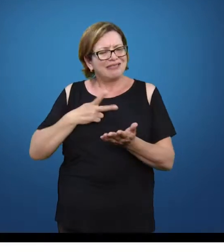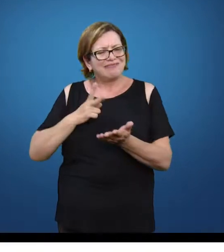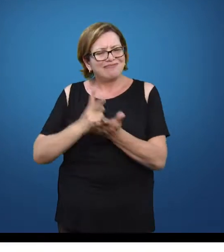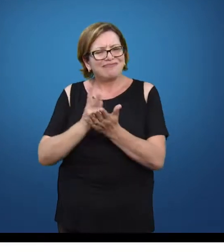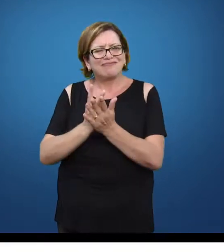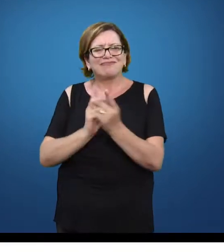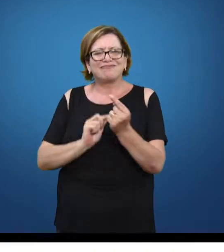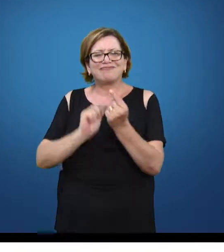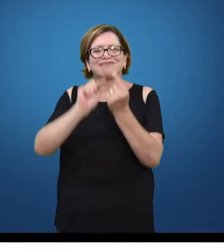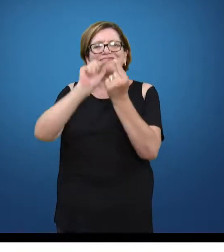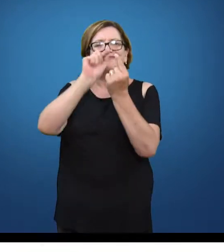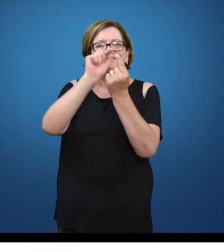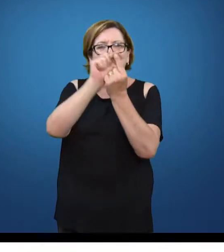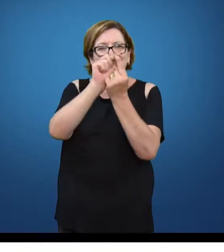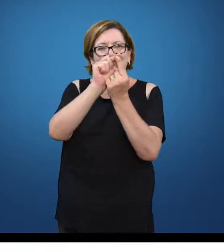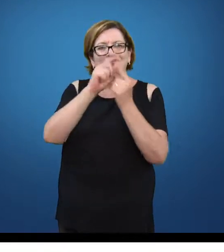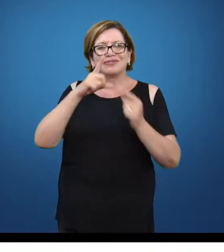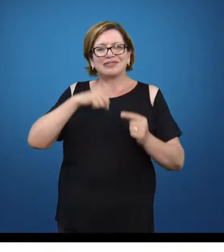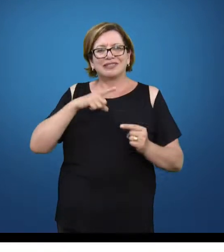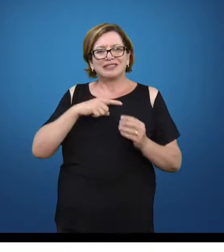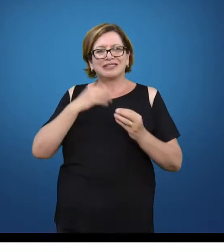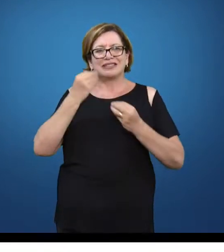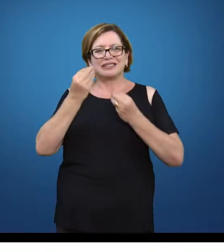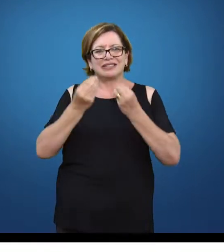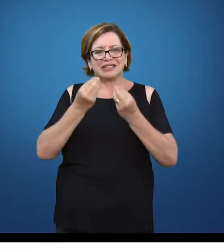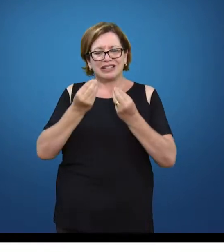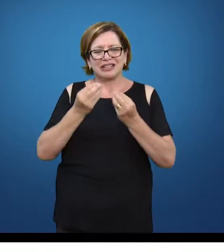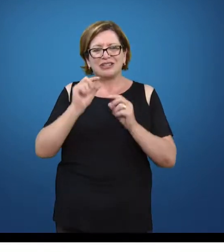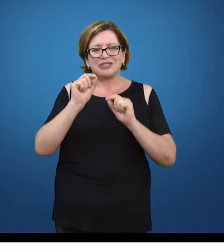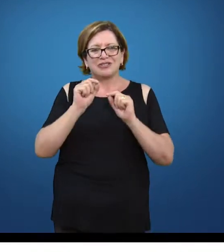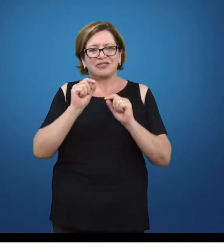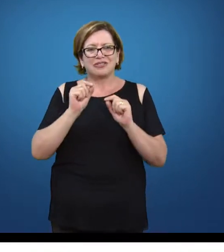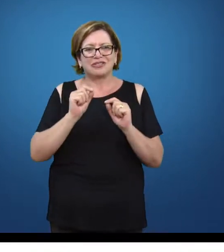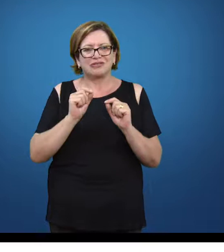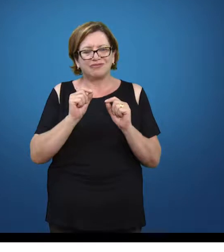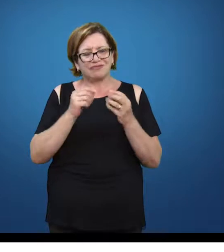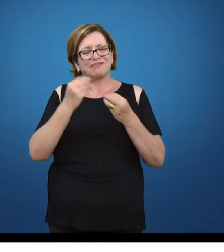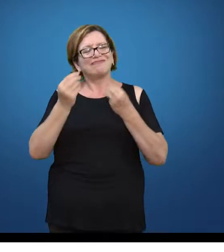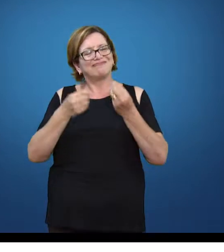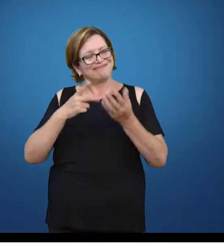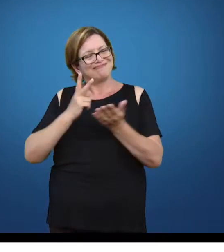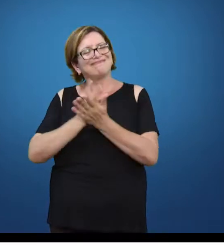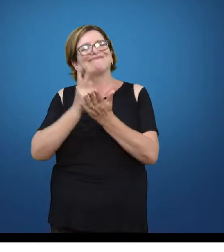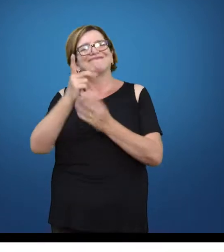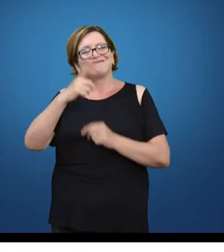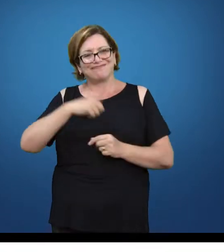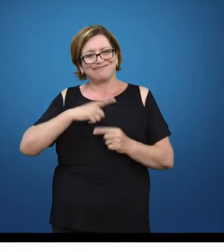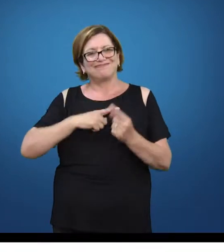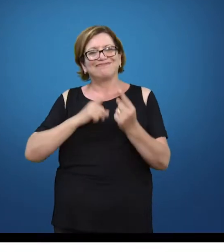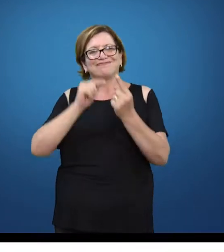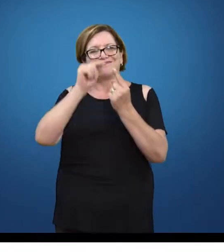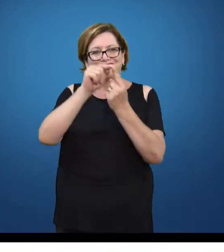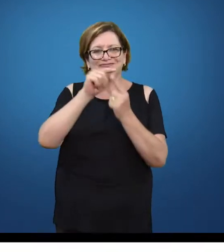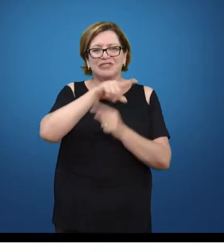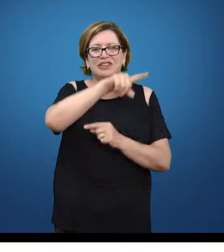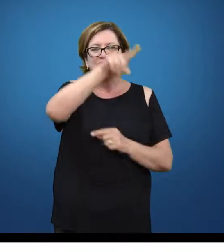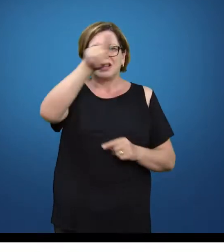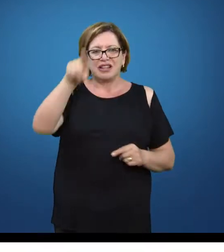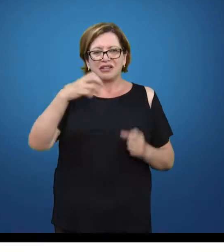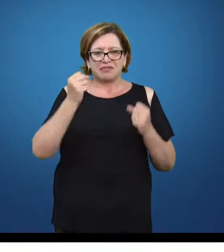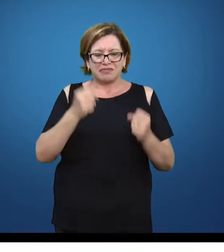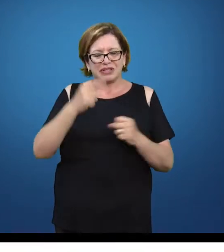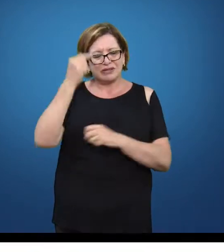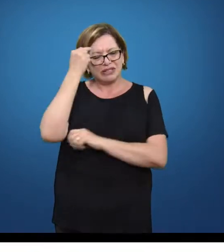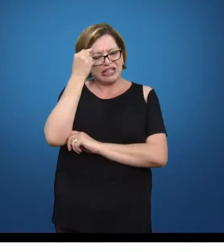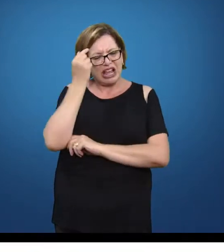intencionalidade, ela tem um fim último, ela tem um objetivo. Então, você pode até pensar,